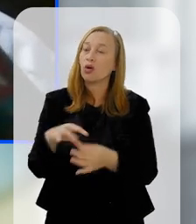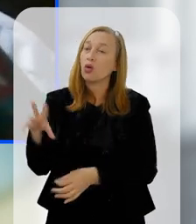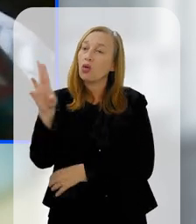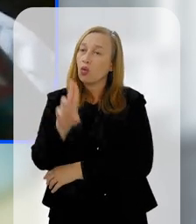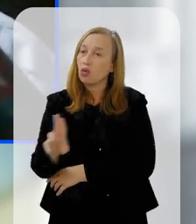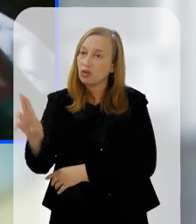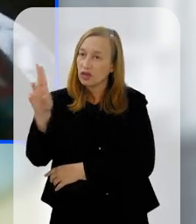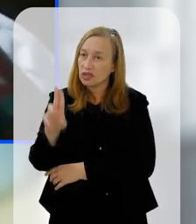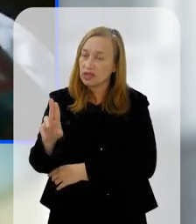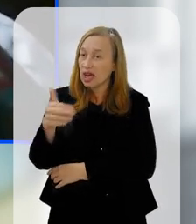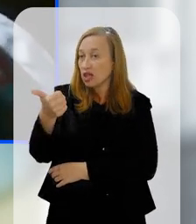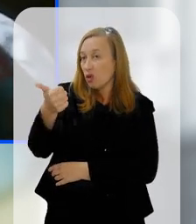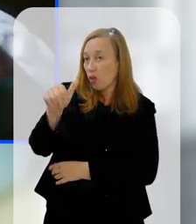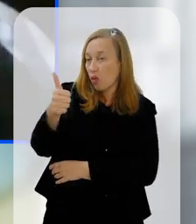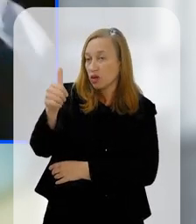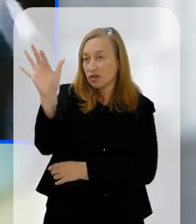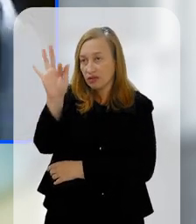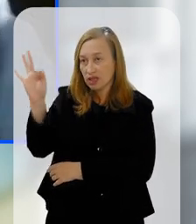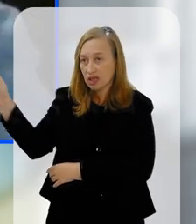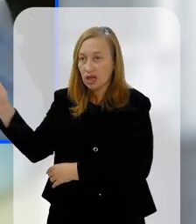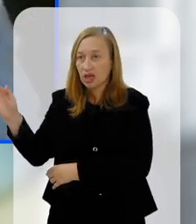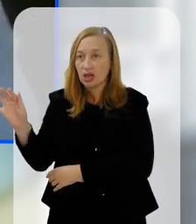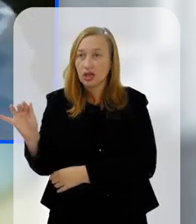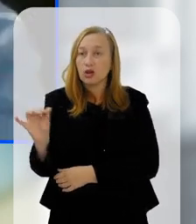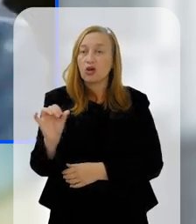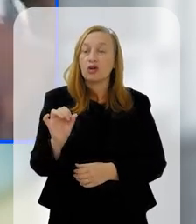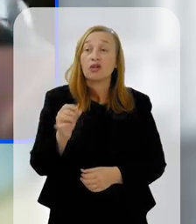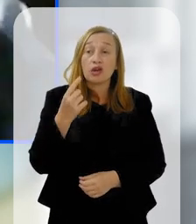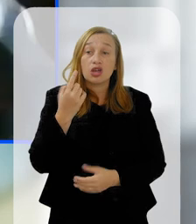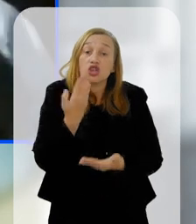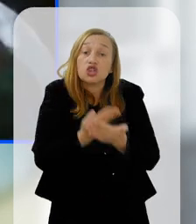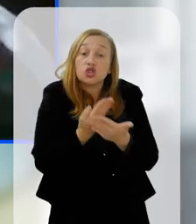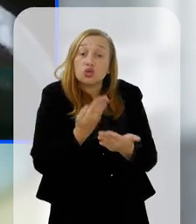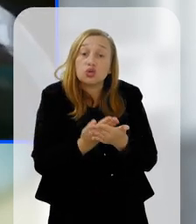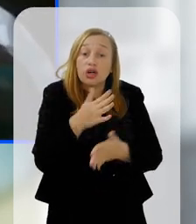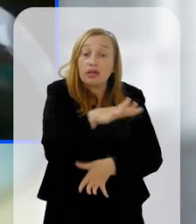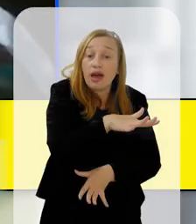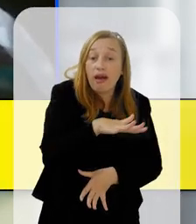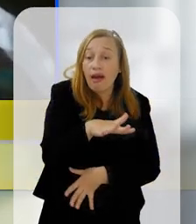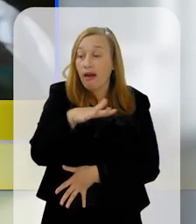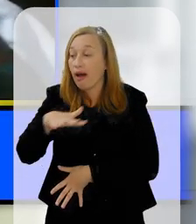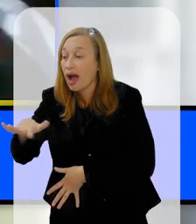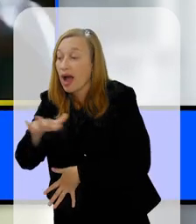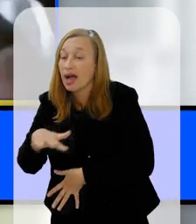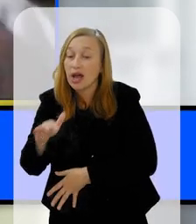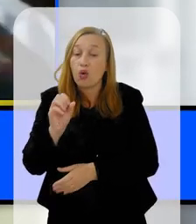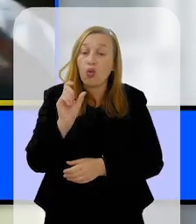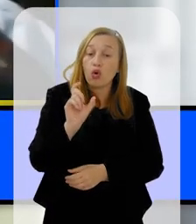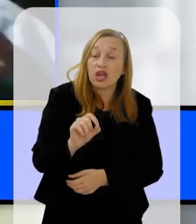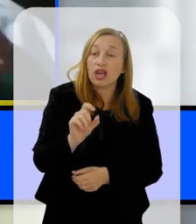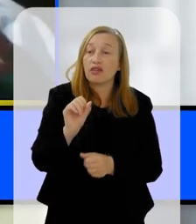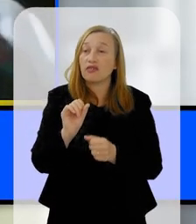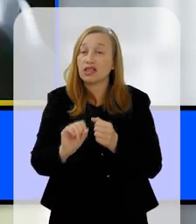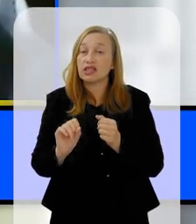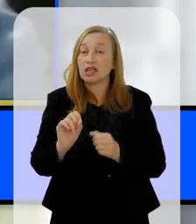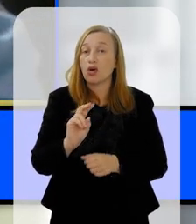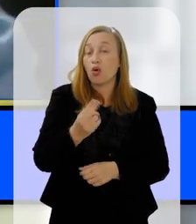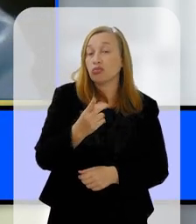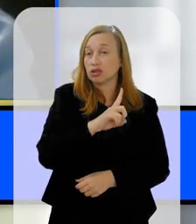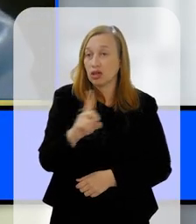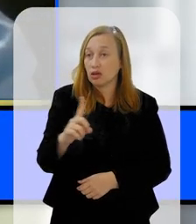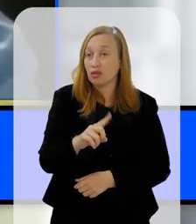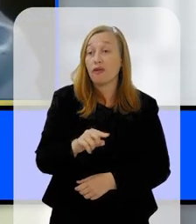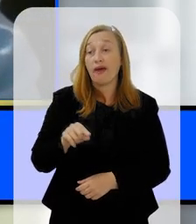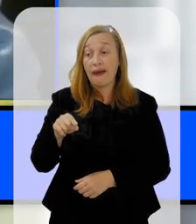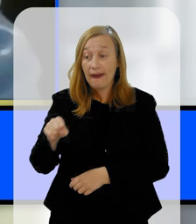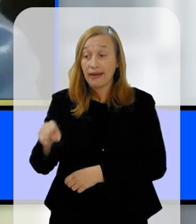universidades federais, dizendo o que que podia ser feito ou não em cada área, que não basta dizer não faça nada. Olha, aqui já